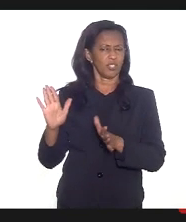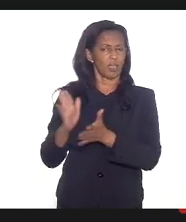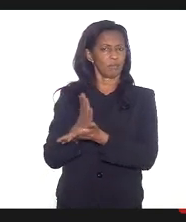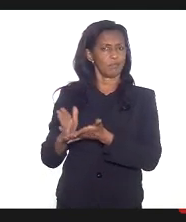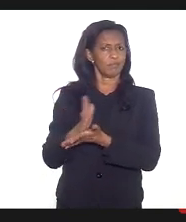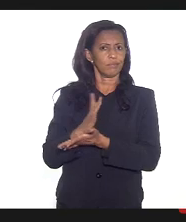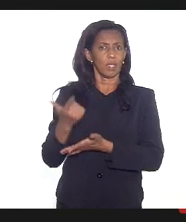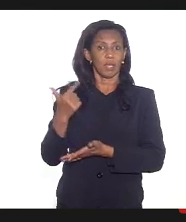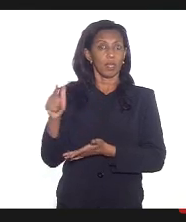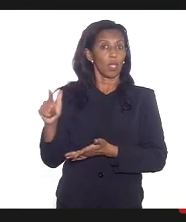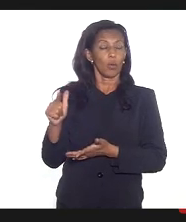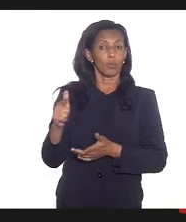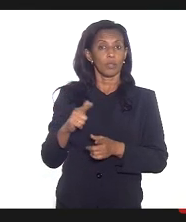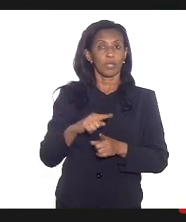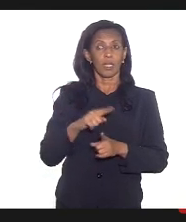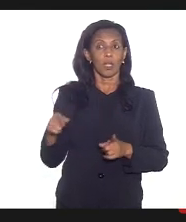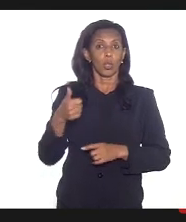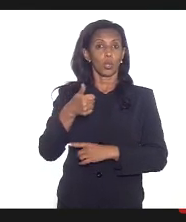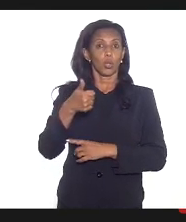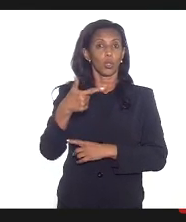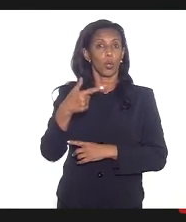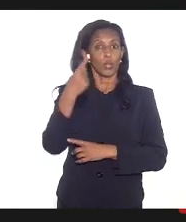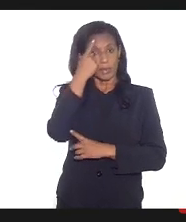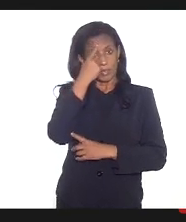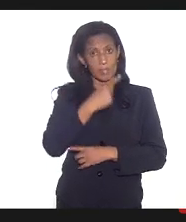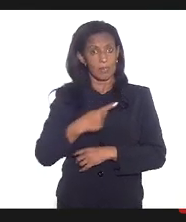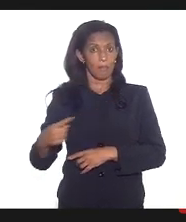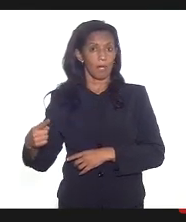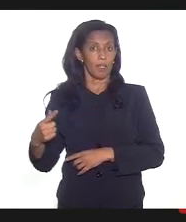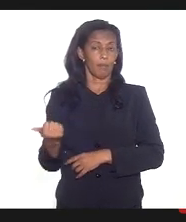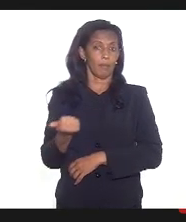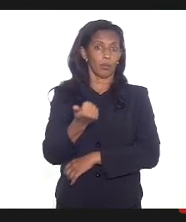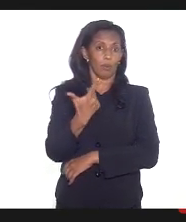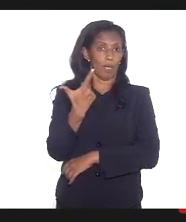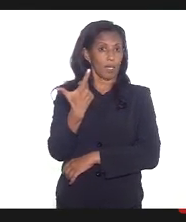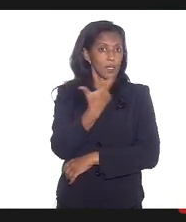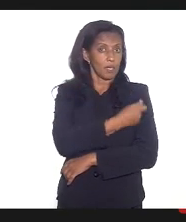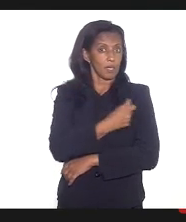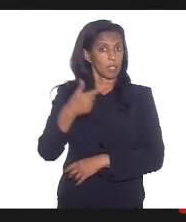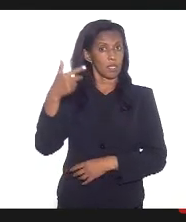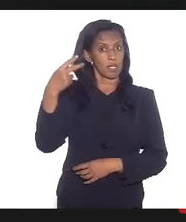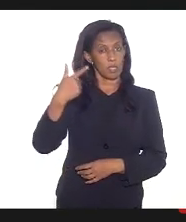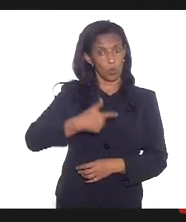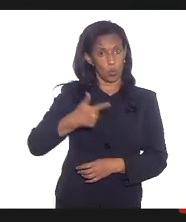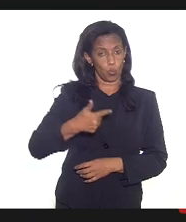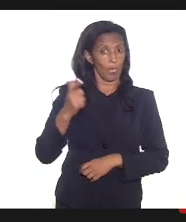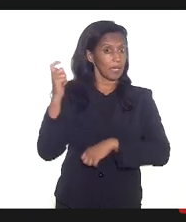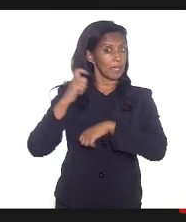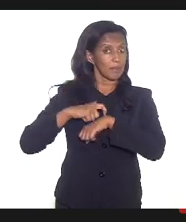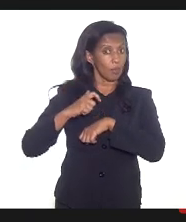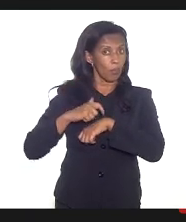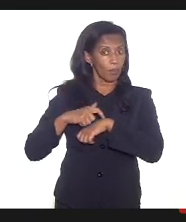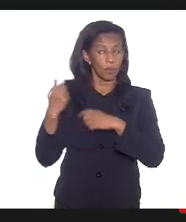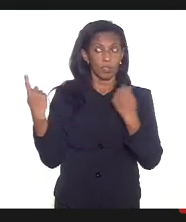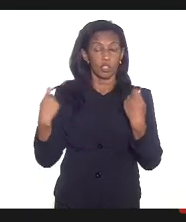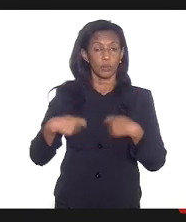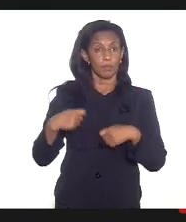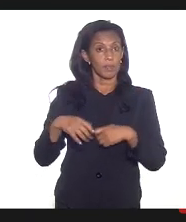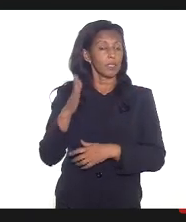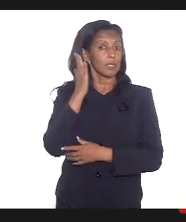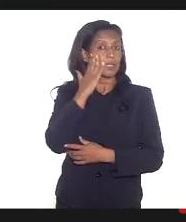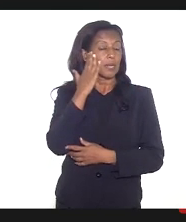ainda não completaram 12 semanas para fazer a segunda dose então é esse momento e a gente precisa